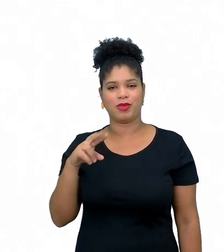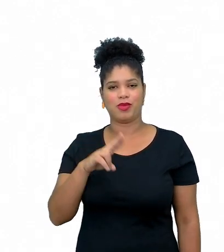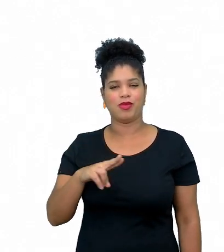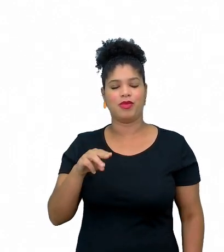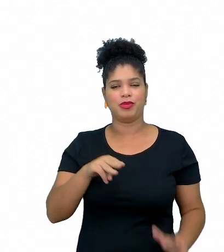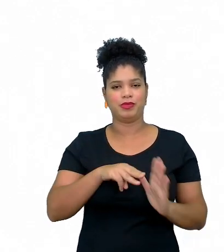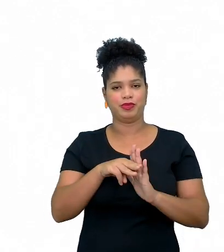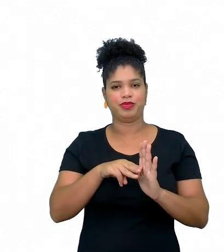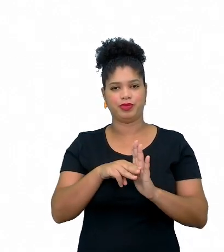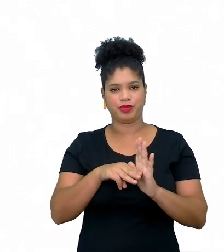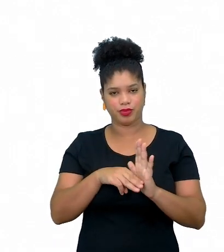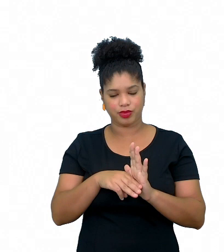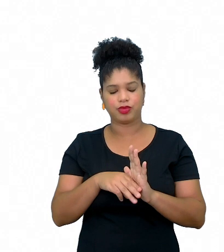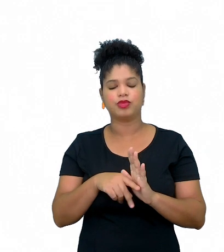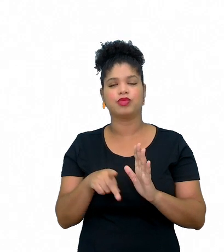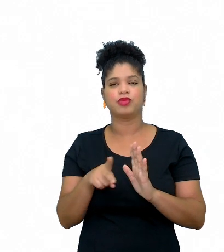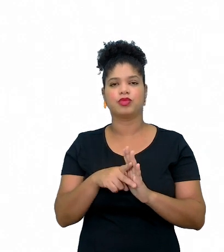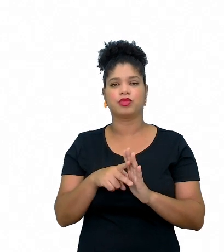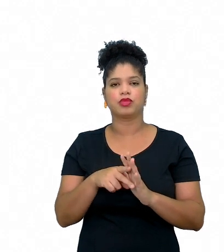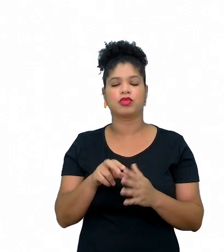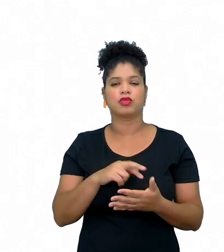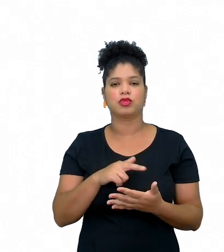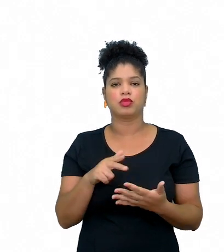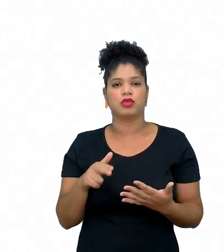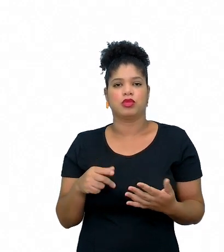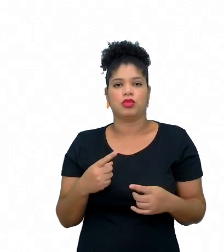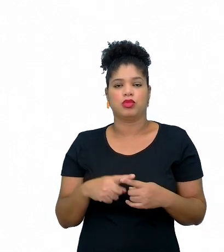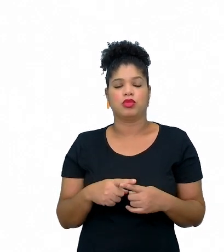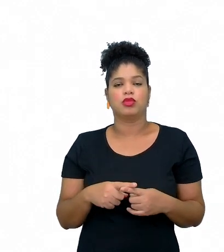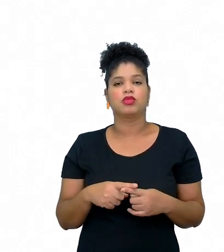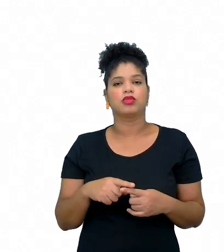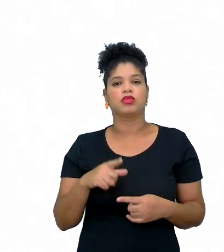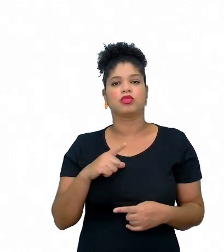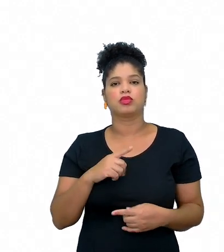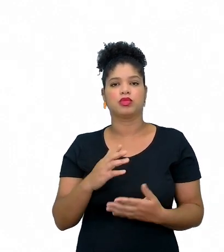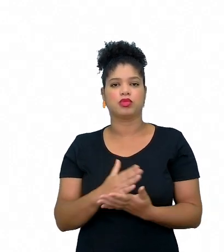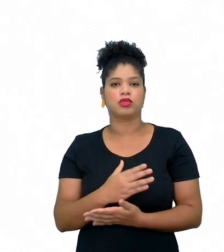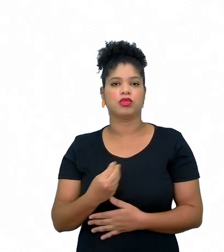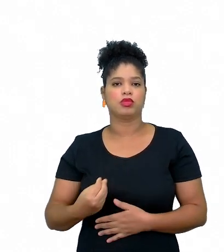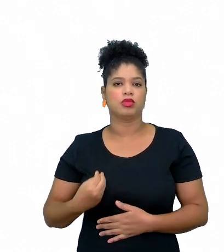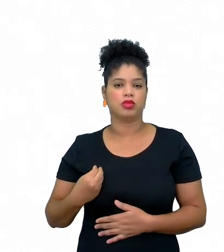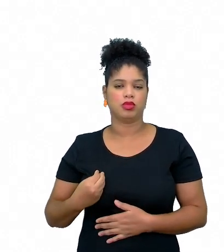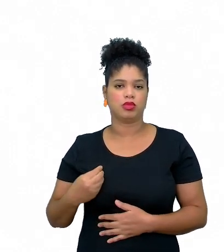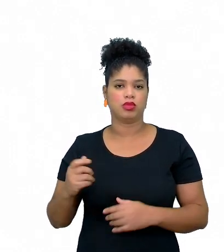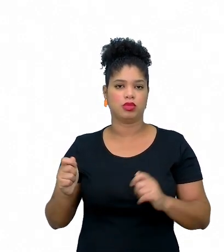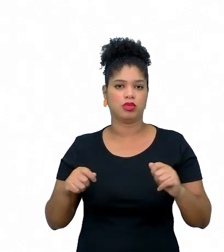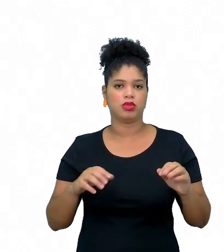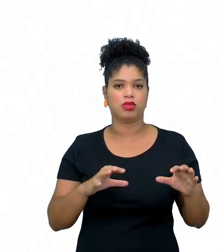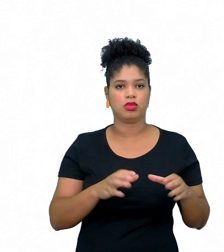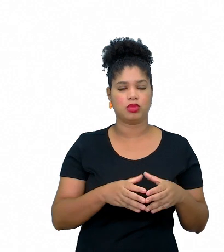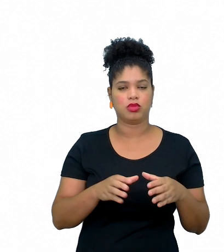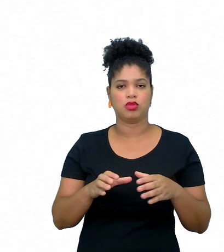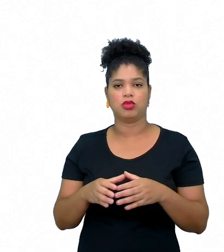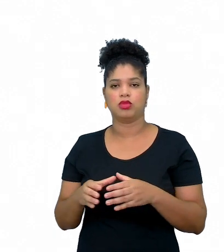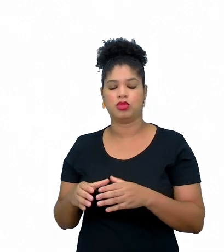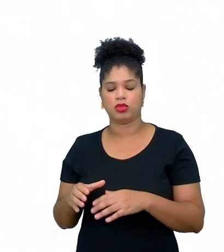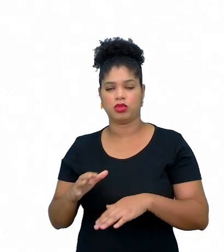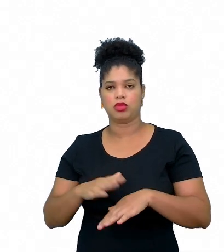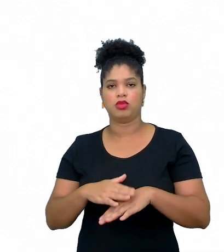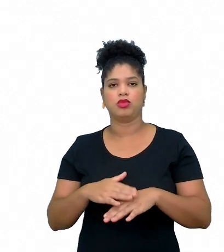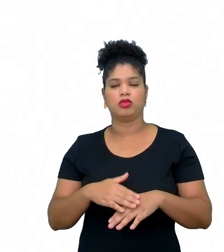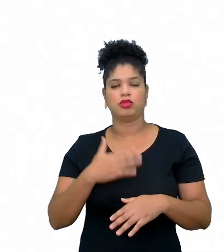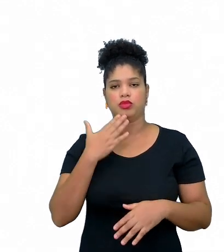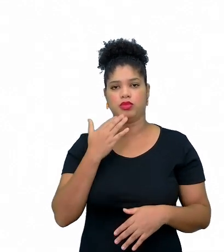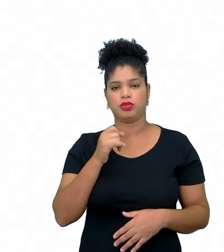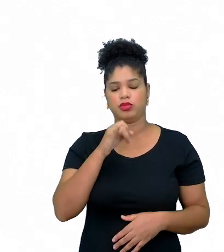essa metodologia da rotação por estações, porque dentro das estações nós podemos fazer agrupamentos produtivos, né? Por